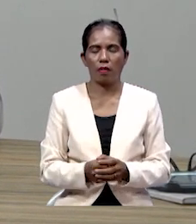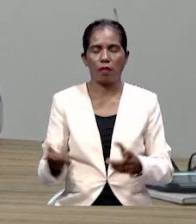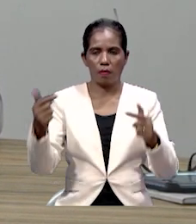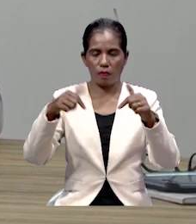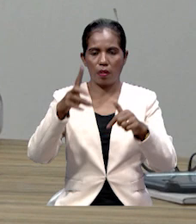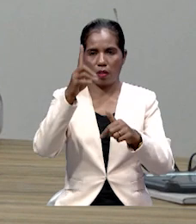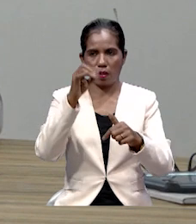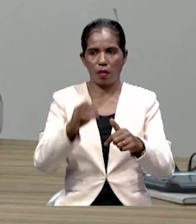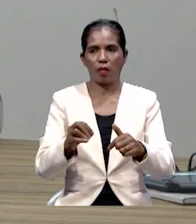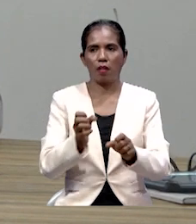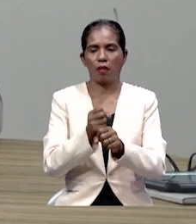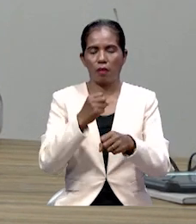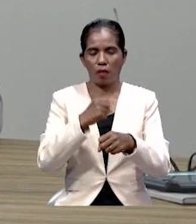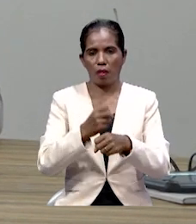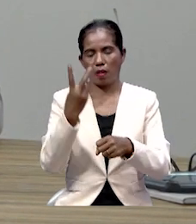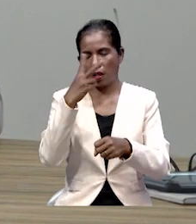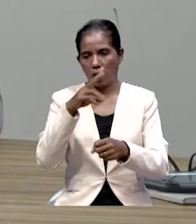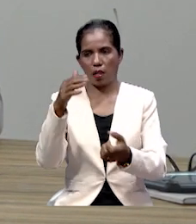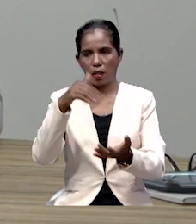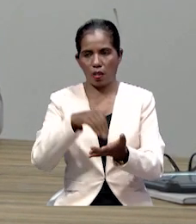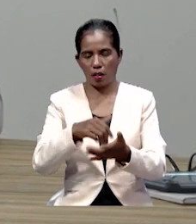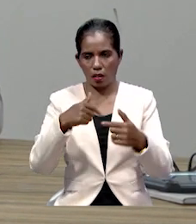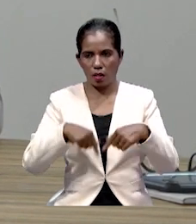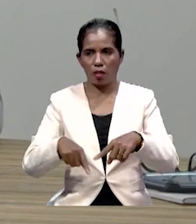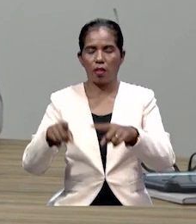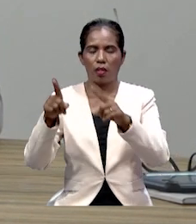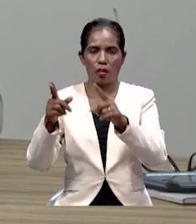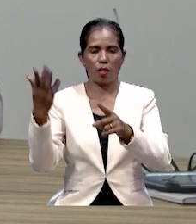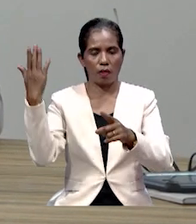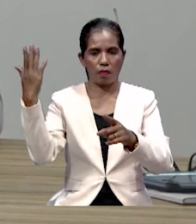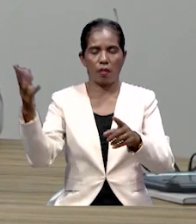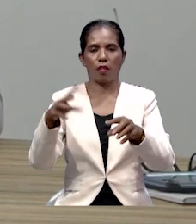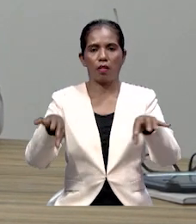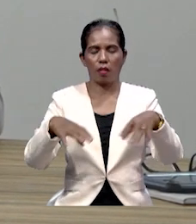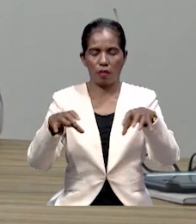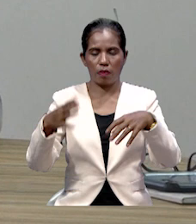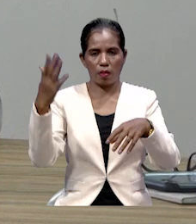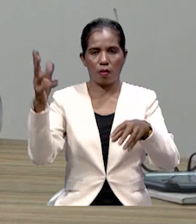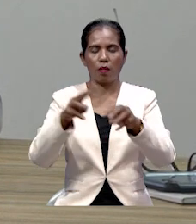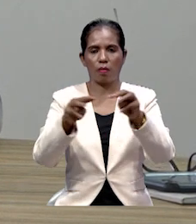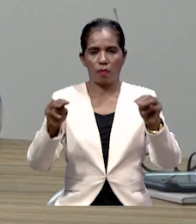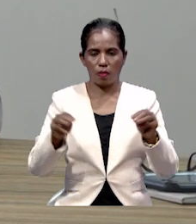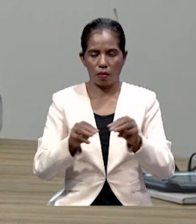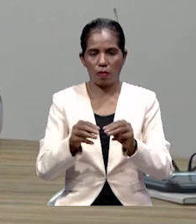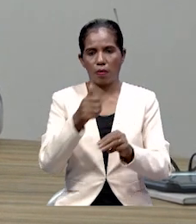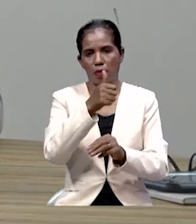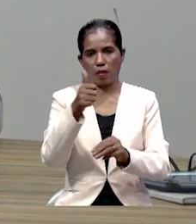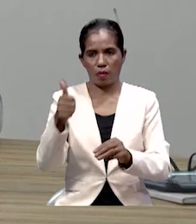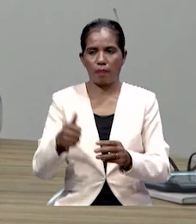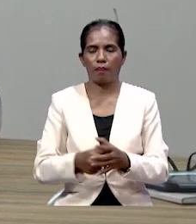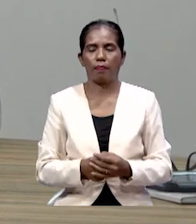dele para tu halo indução. Antes siraba integra ia servisu florestas ia municipio ididak.